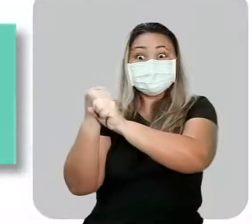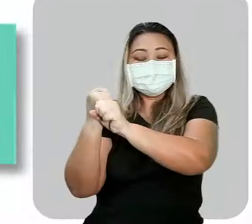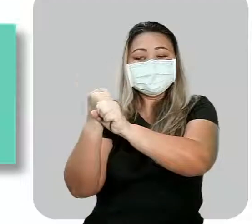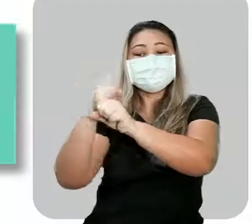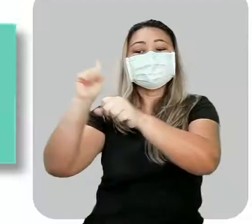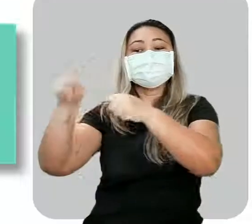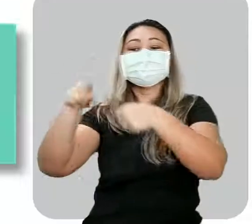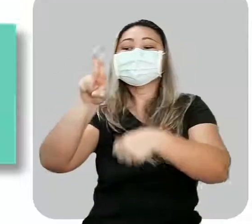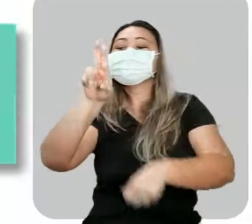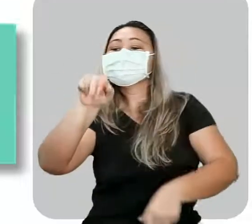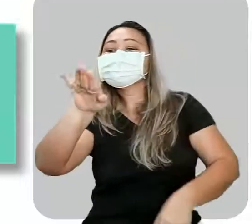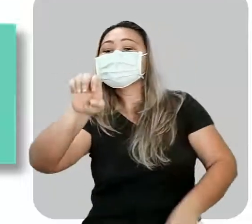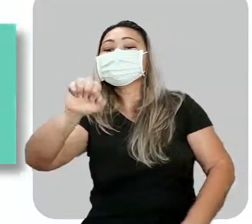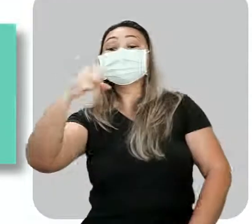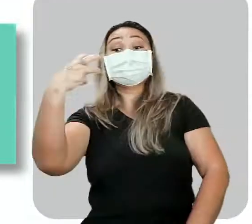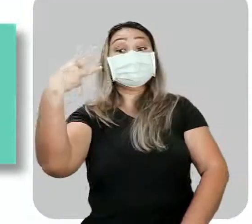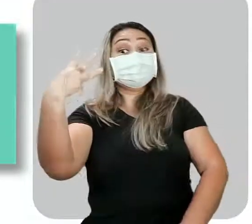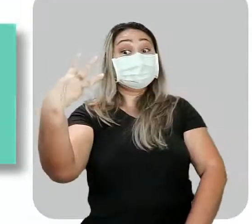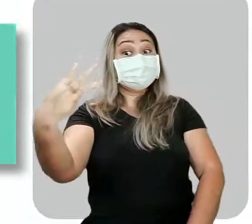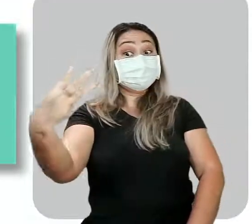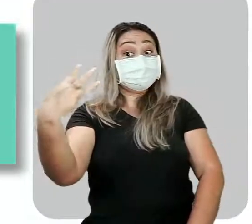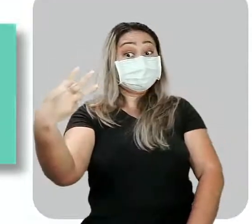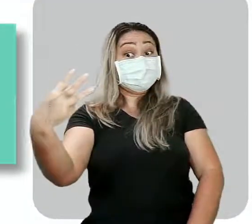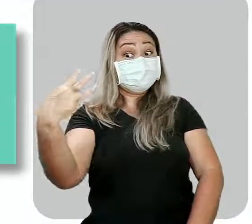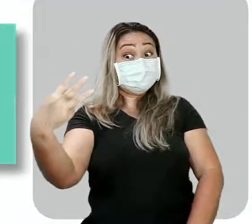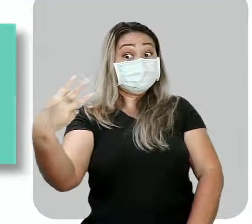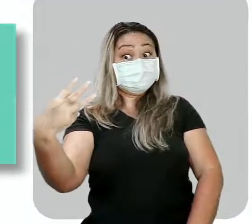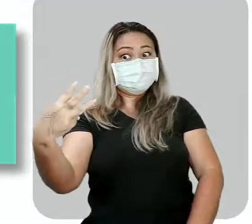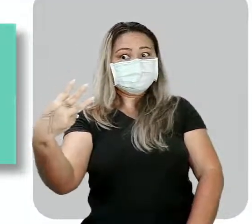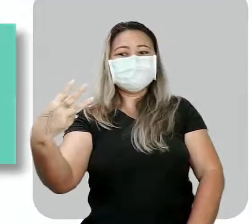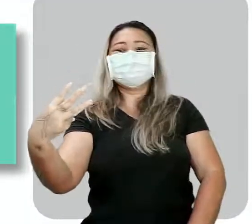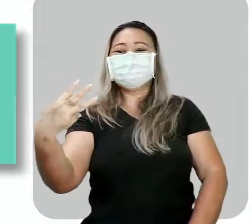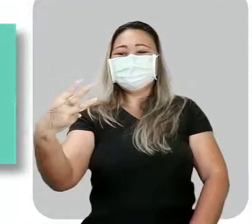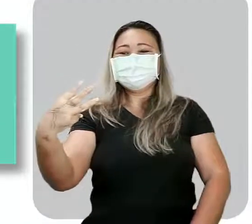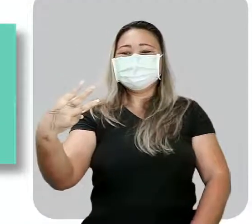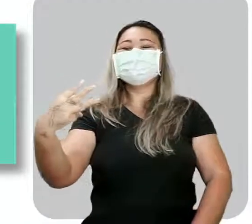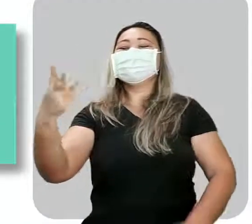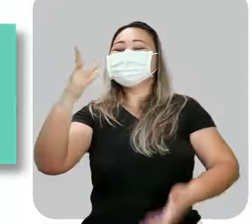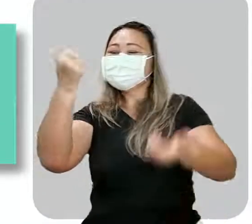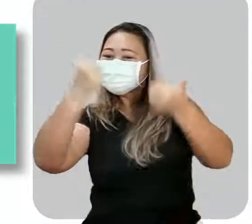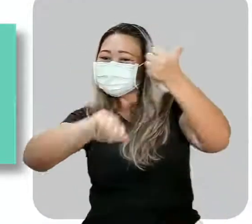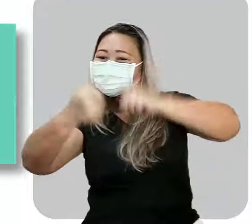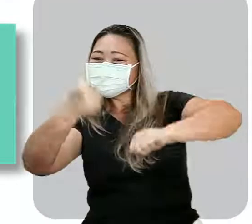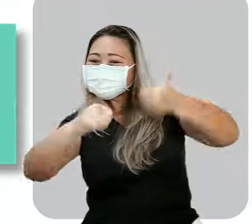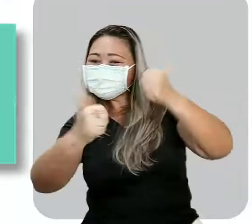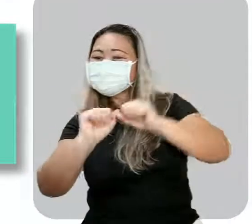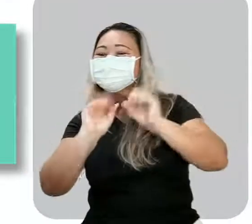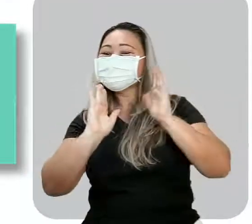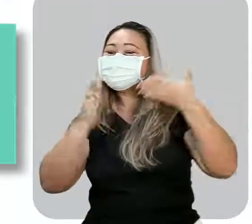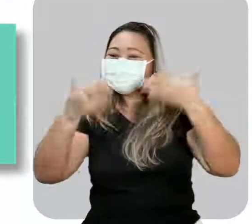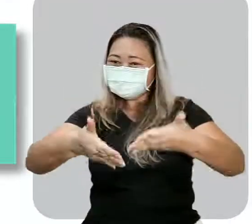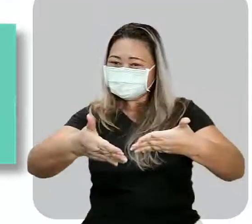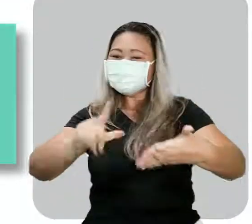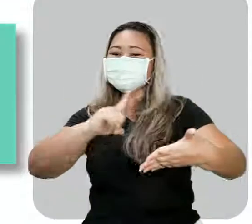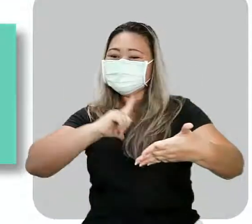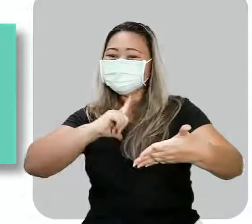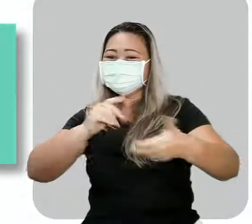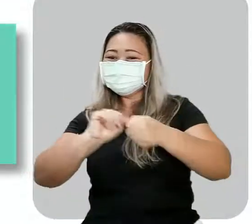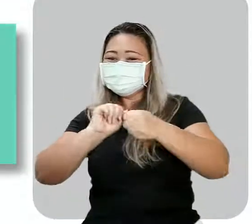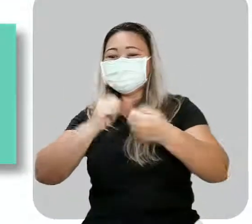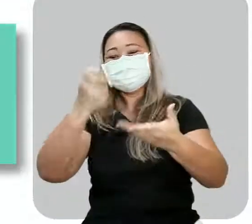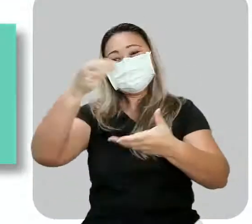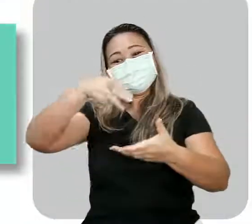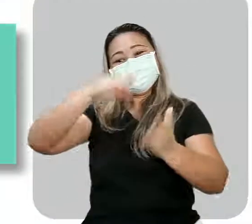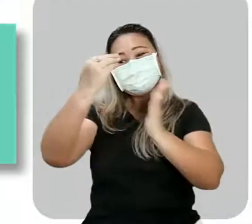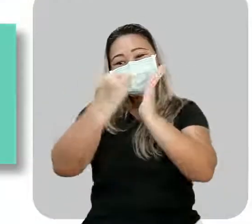revisão da unidade 3, né? Revisão da avaliação da unidade 3, aula